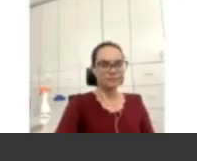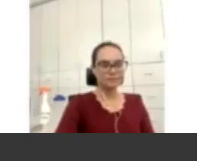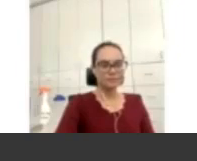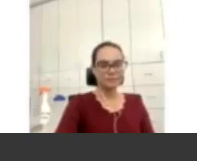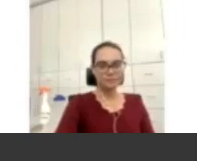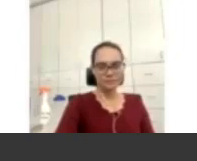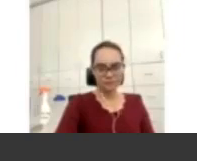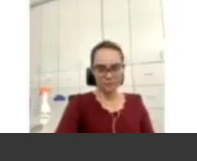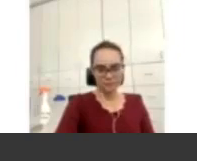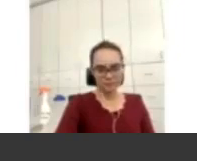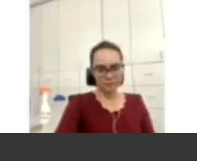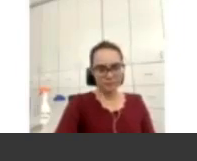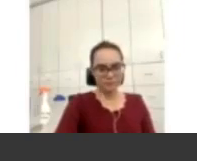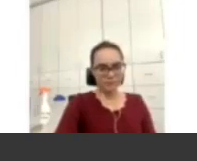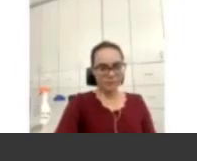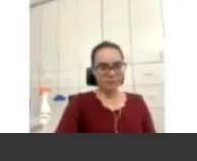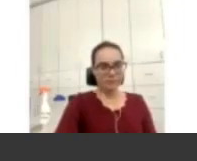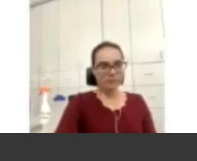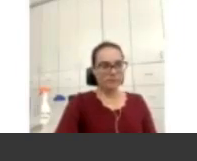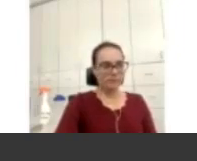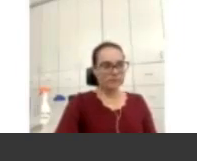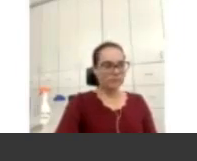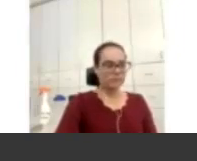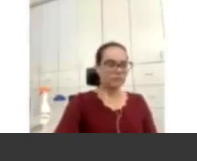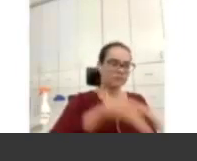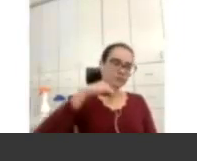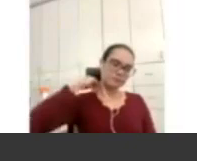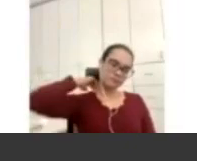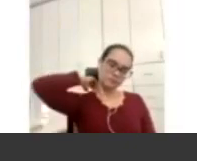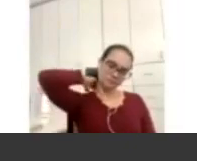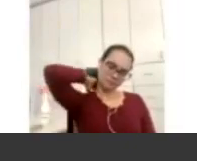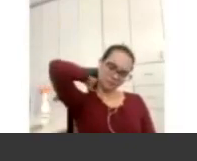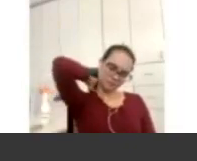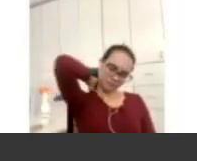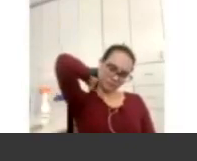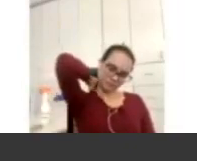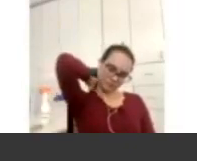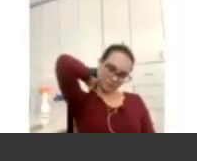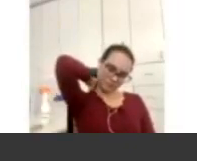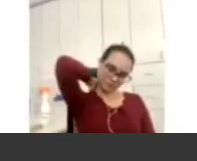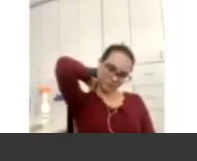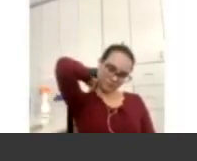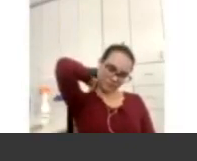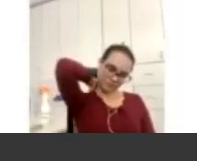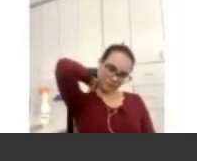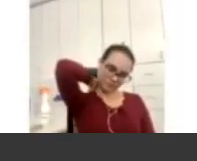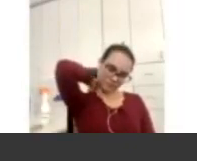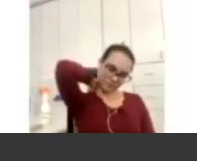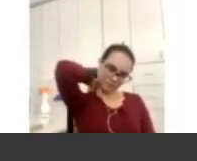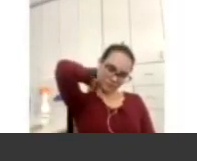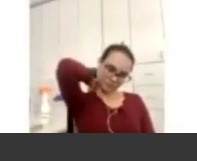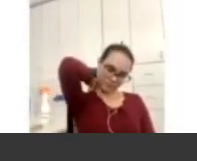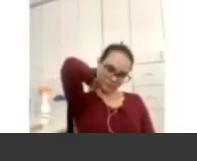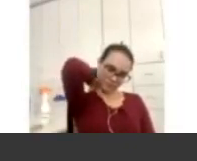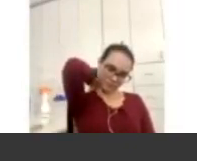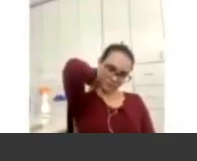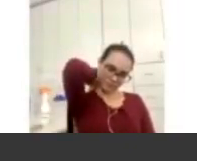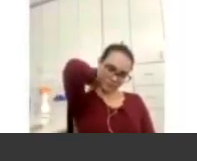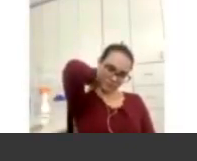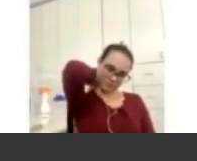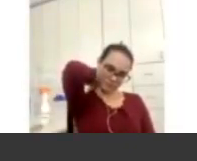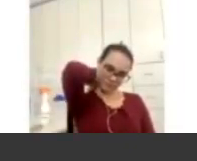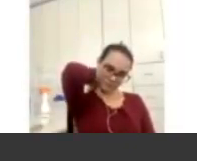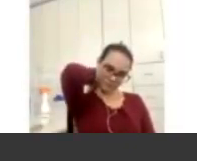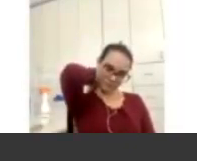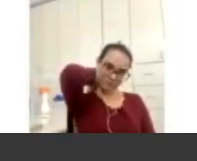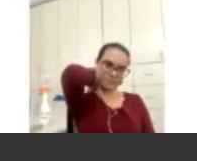7 dias para a gente aguardar o resultado desse exame, né? Se ele vier confirmado, aí a gente vai precisar rever esse isolamento. E as questões das orientações